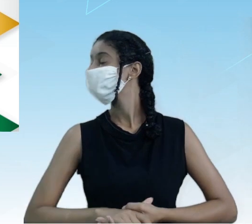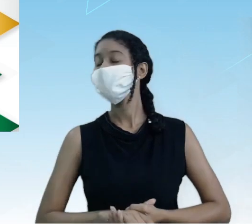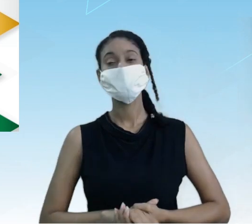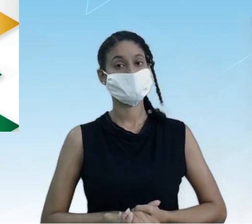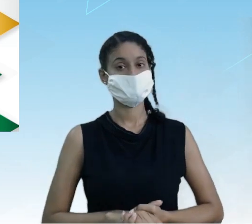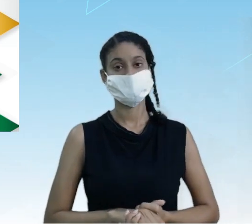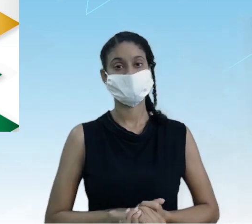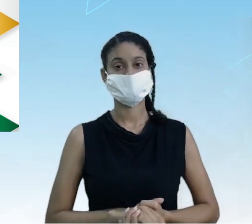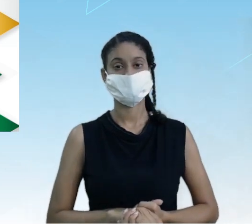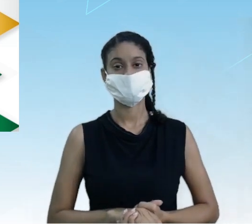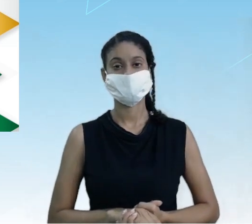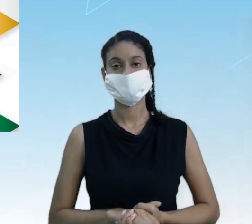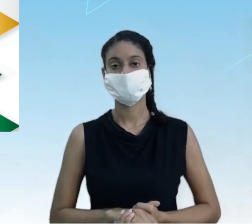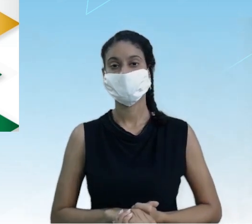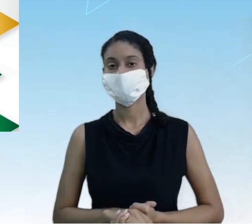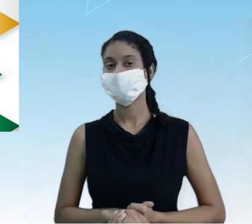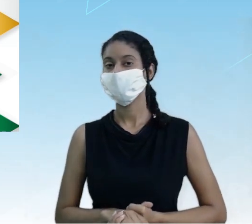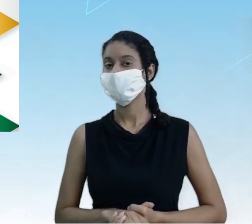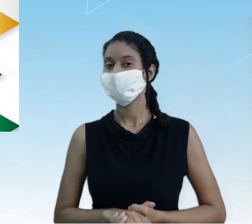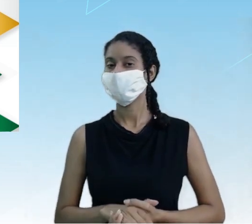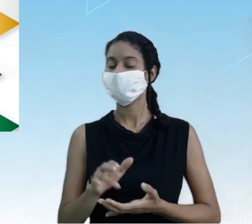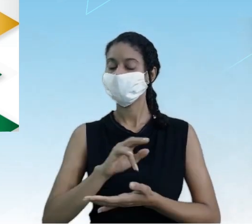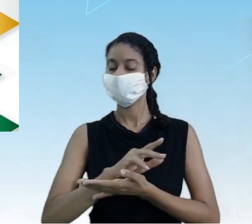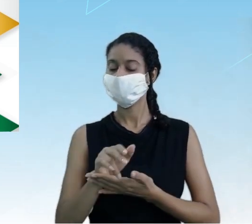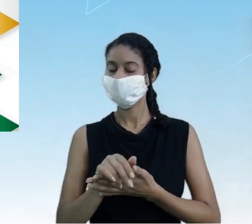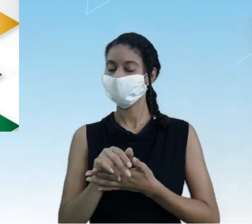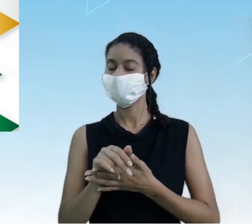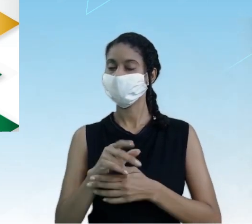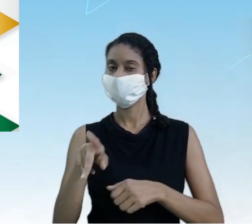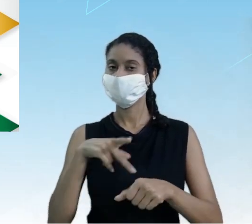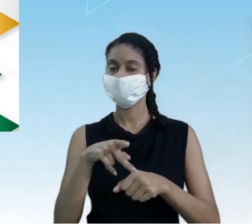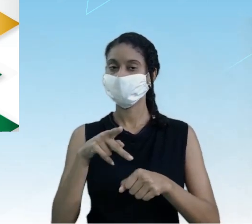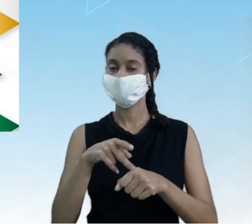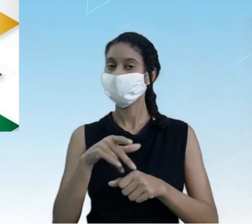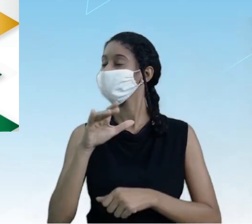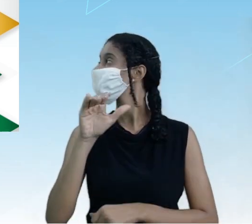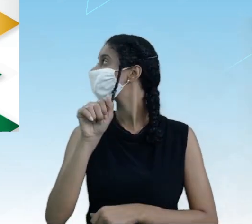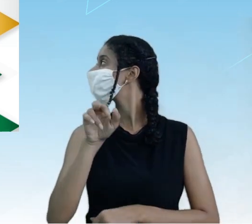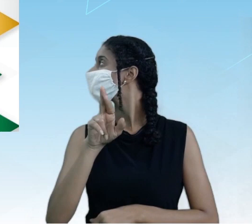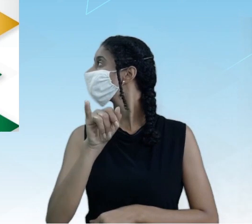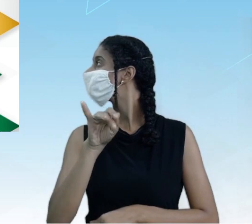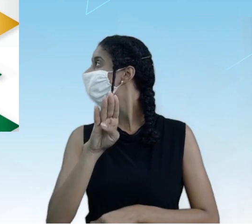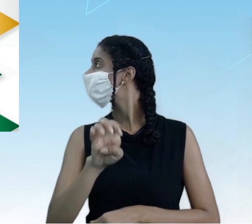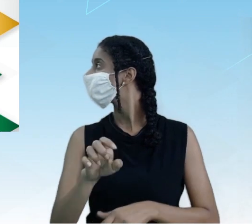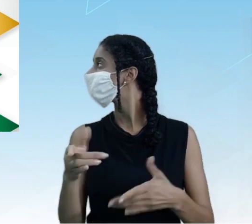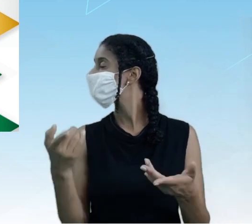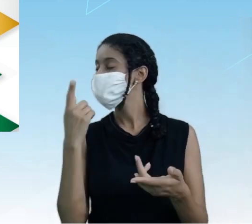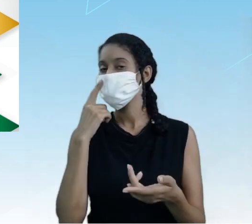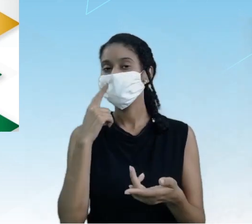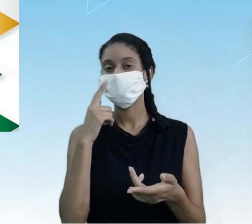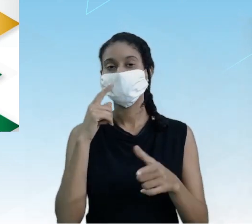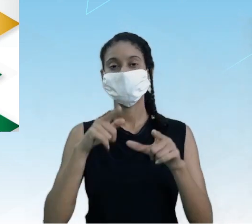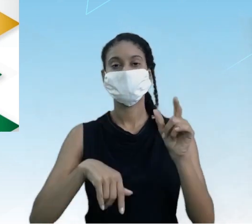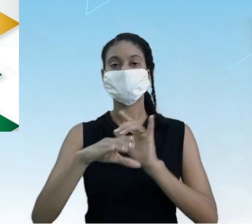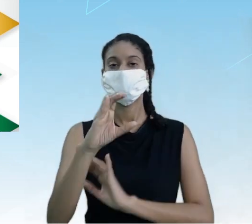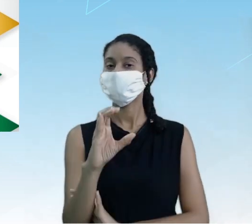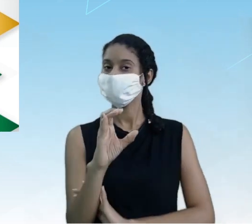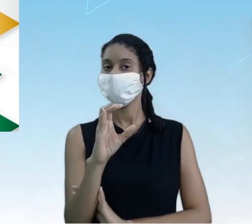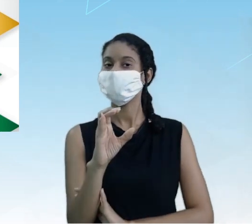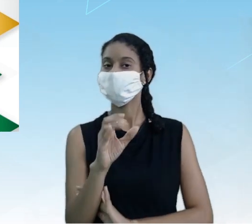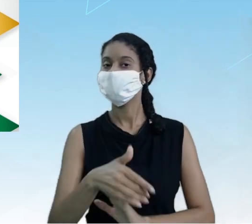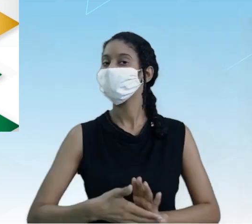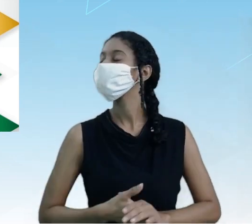Austrália, Nova Zelândia, África do Sul e vários outros países do Caribe. E letra C, Estados Unidos,